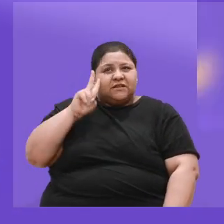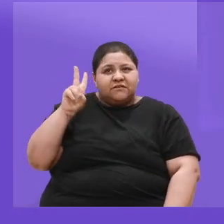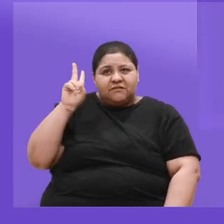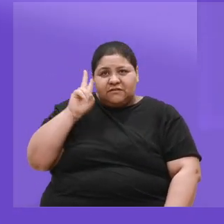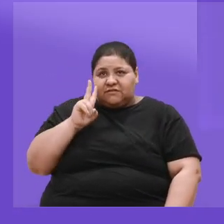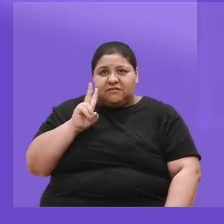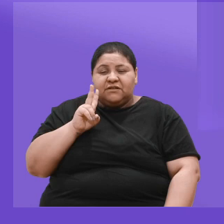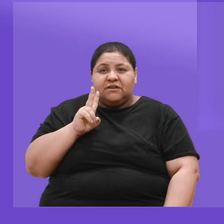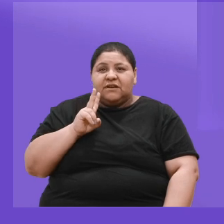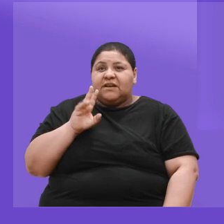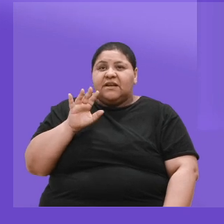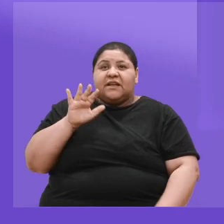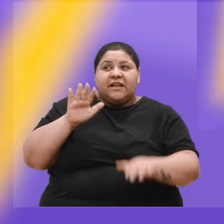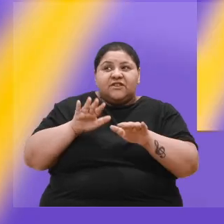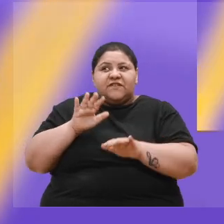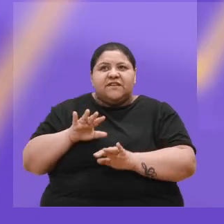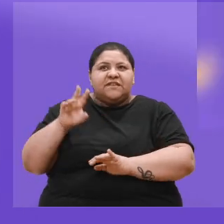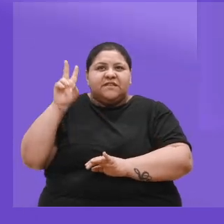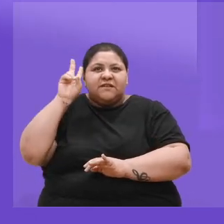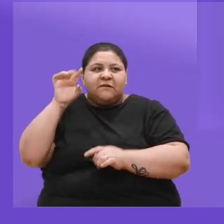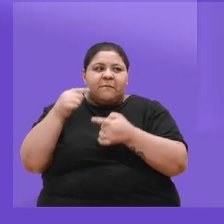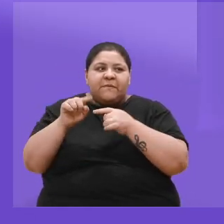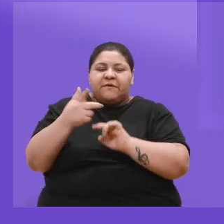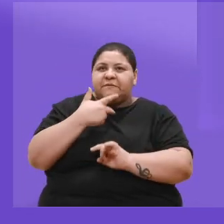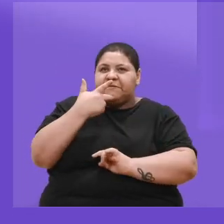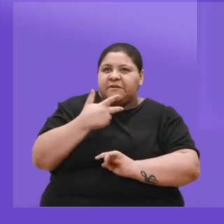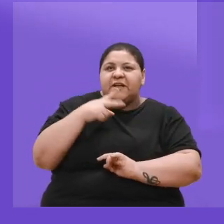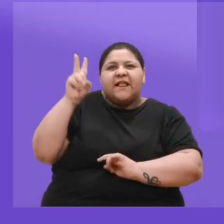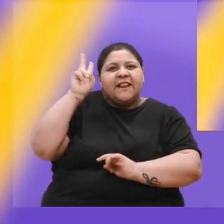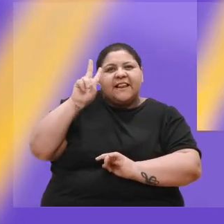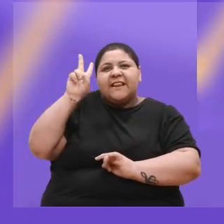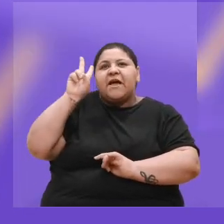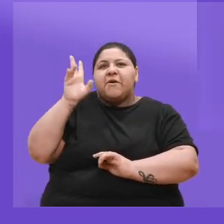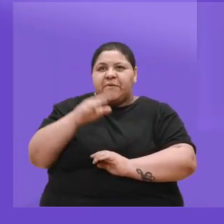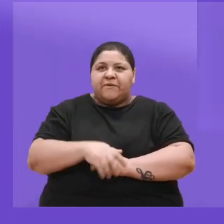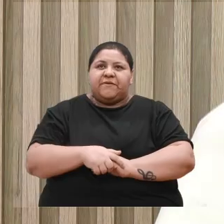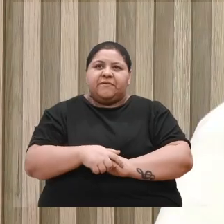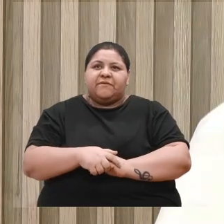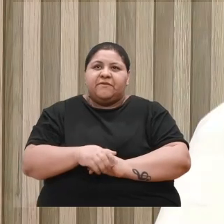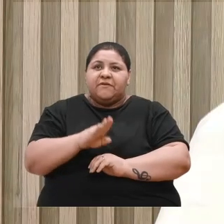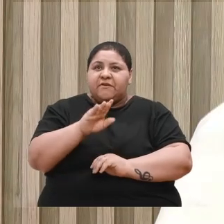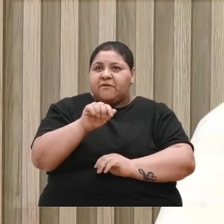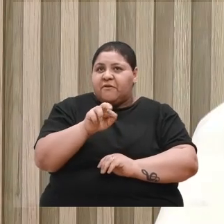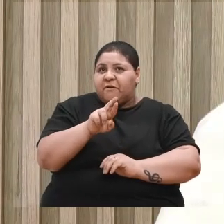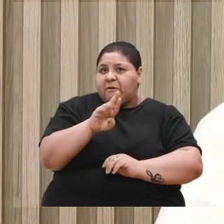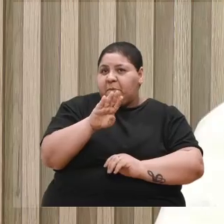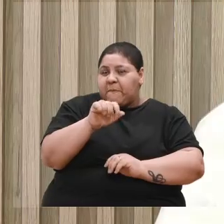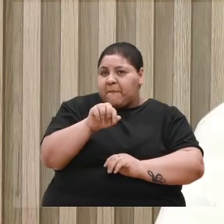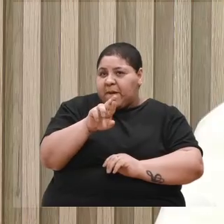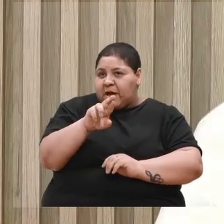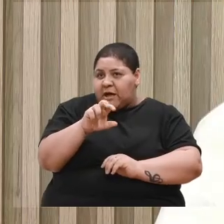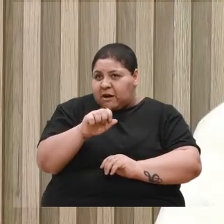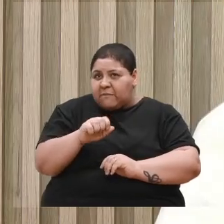que nem eu às vezes não lembro, mas quando a gente vai falar, lembra de alguma coisa. Sim, né? a Bárbara também comentou no intervalo que ela fez parte do